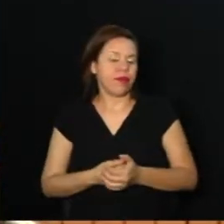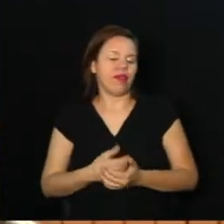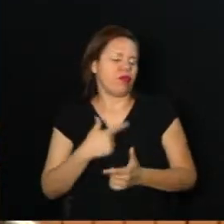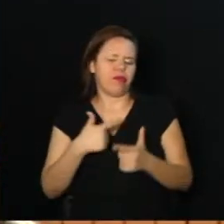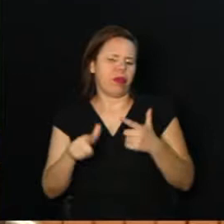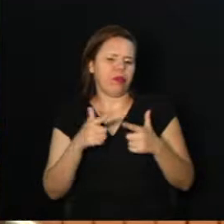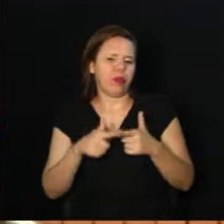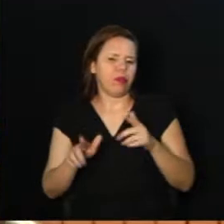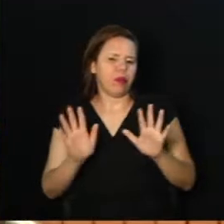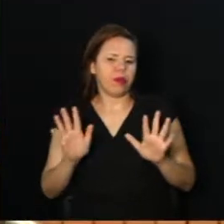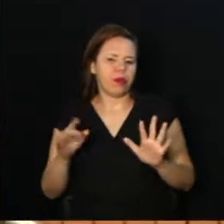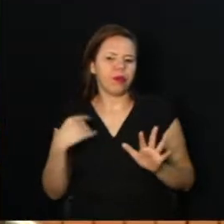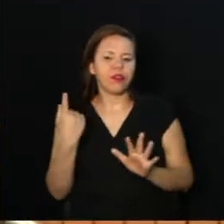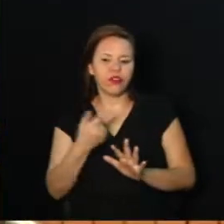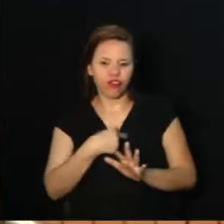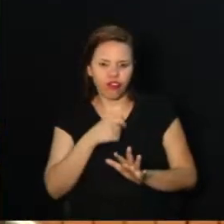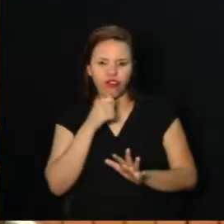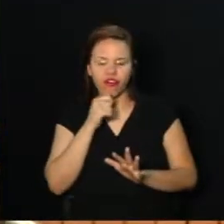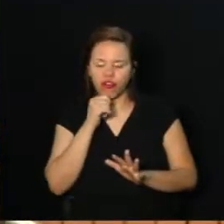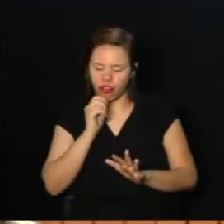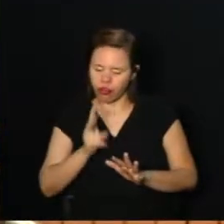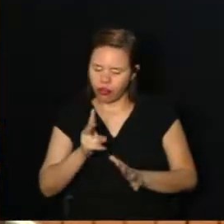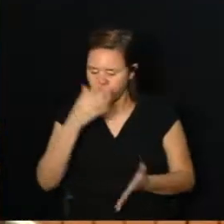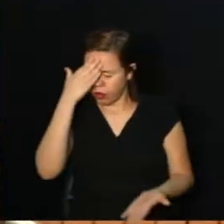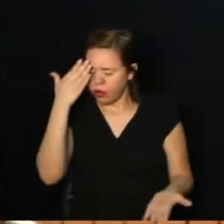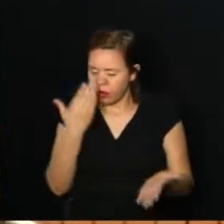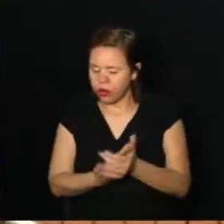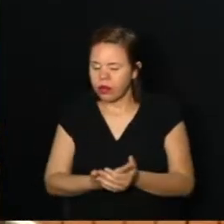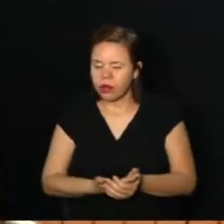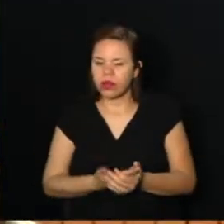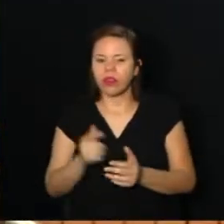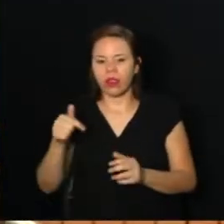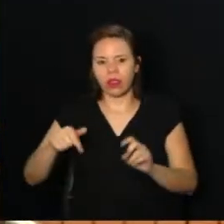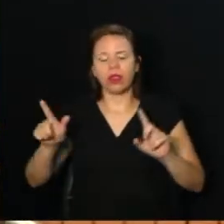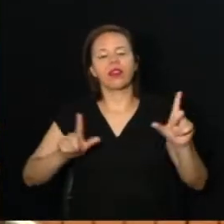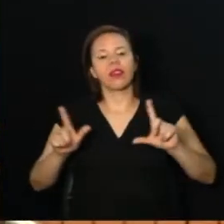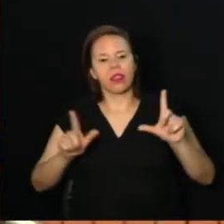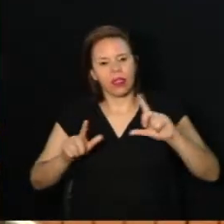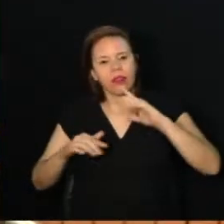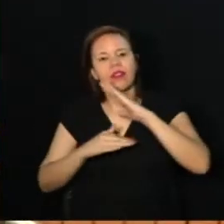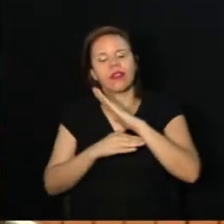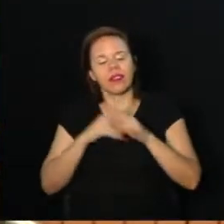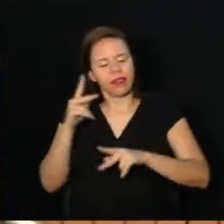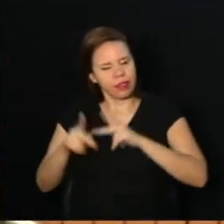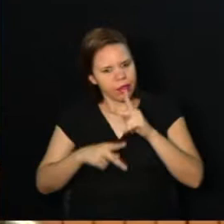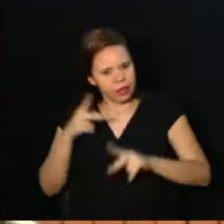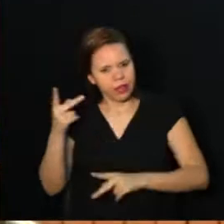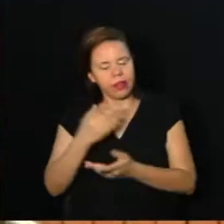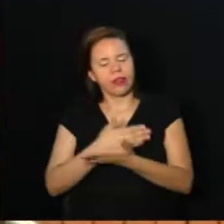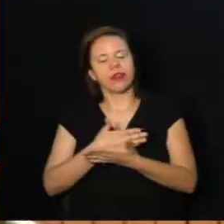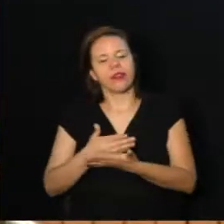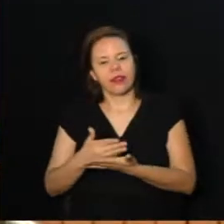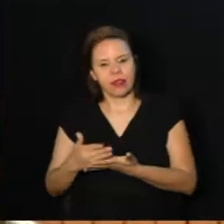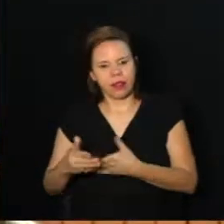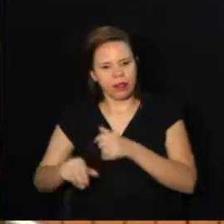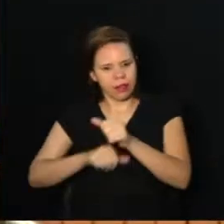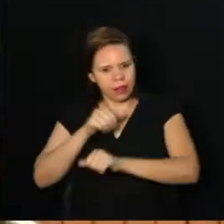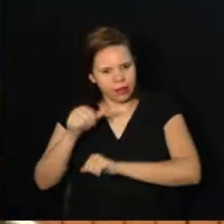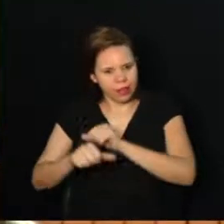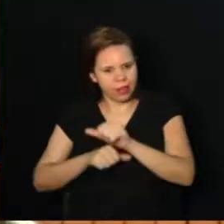problema. A gente ainda continua acreditando que através daqui é que as pessoas vão começar a mudar